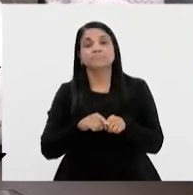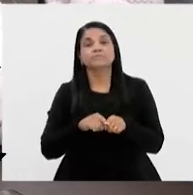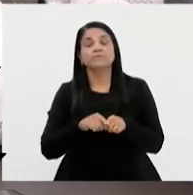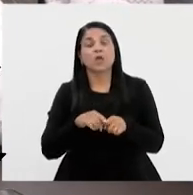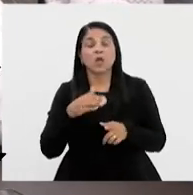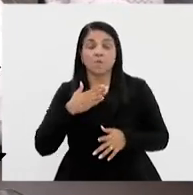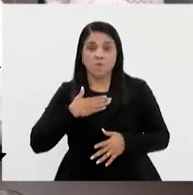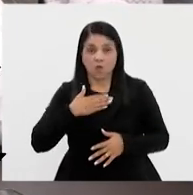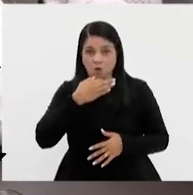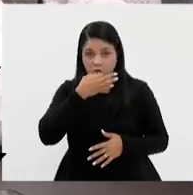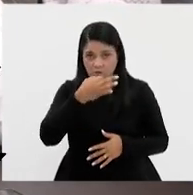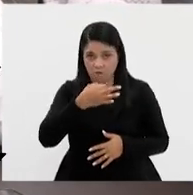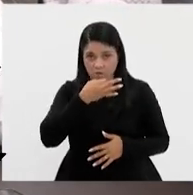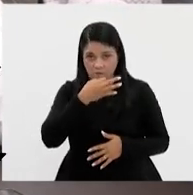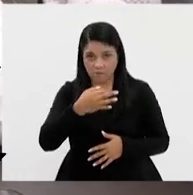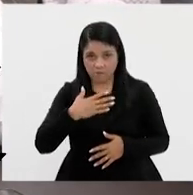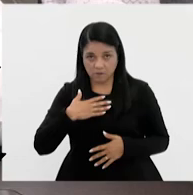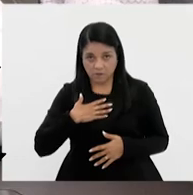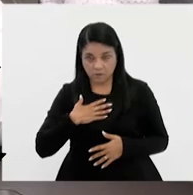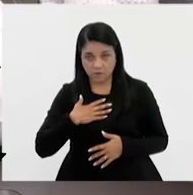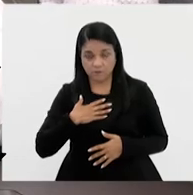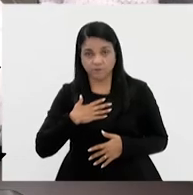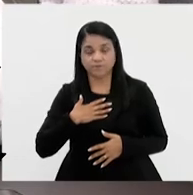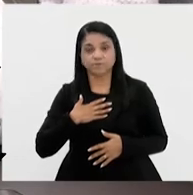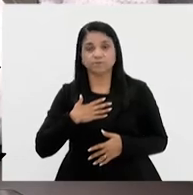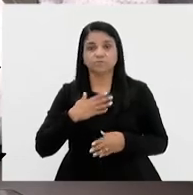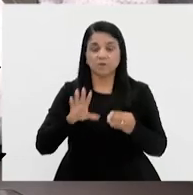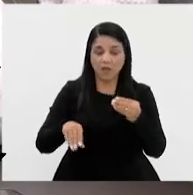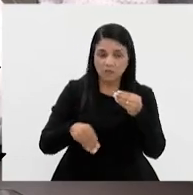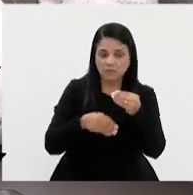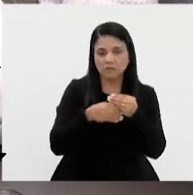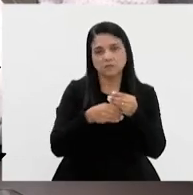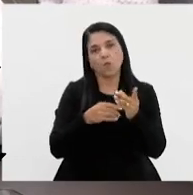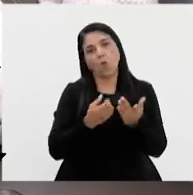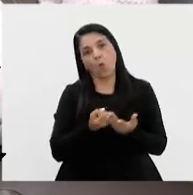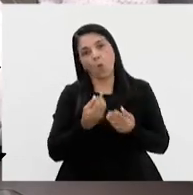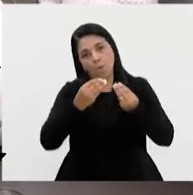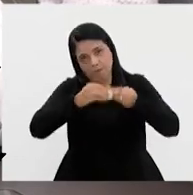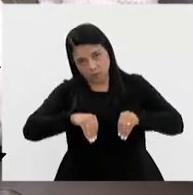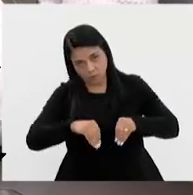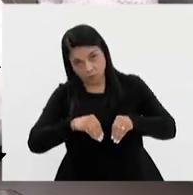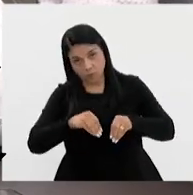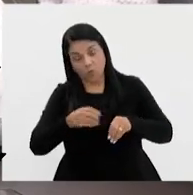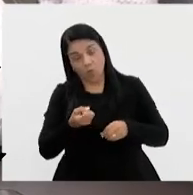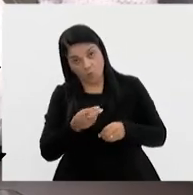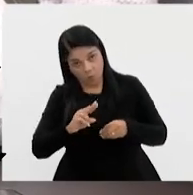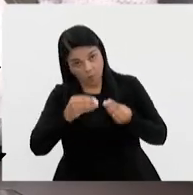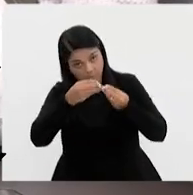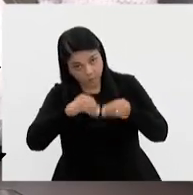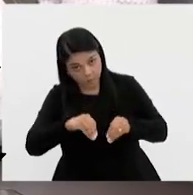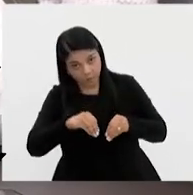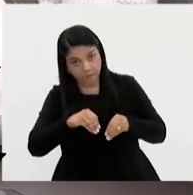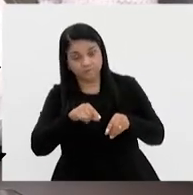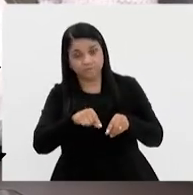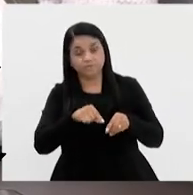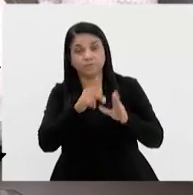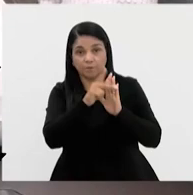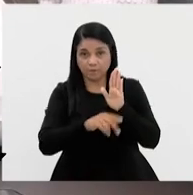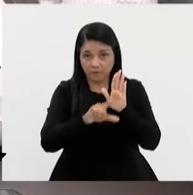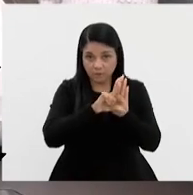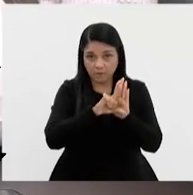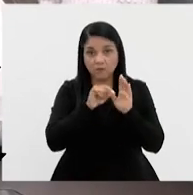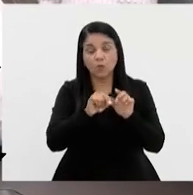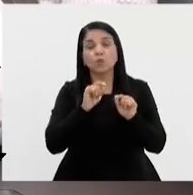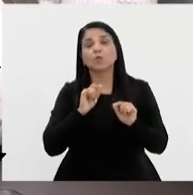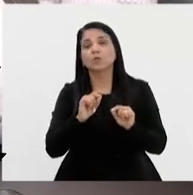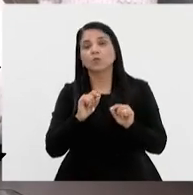não dar pela anexação ou pela prejudicabilidade, poderia ver se alguma coisa